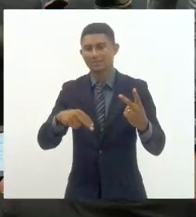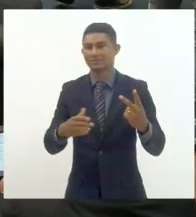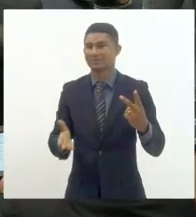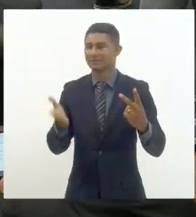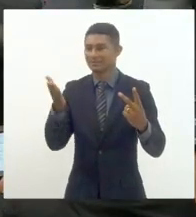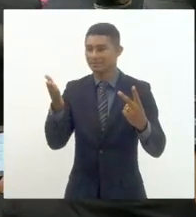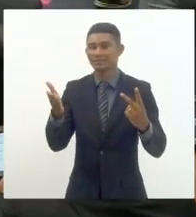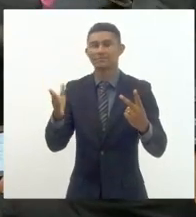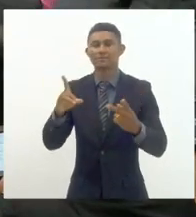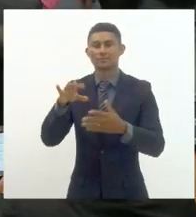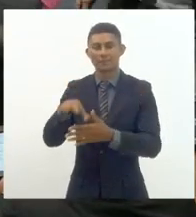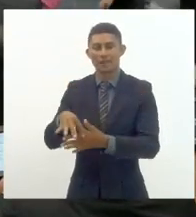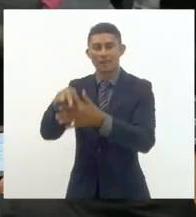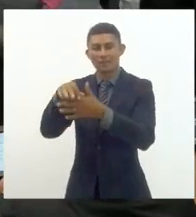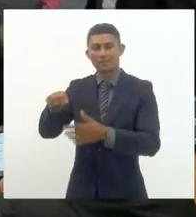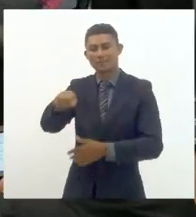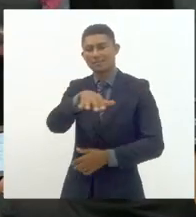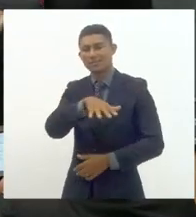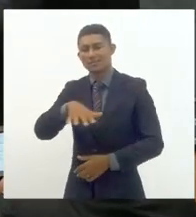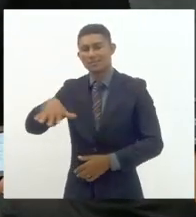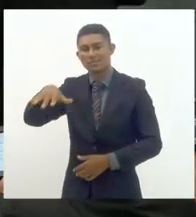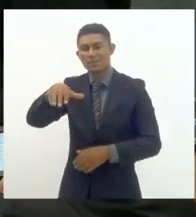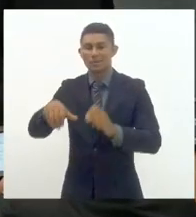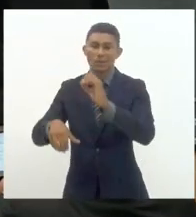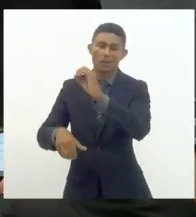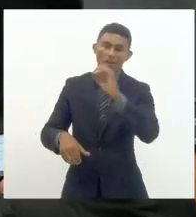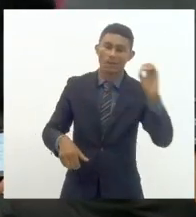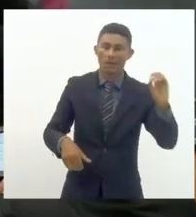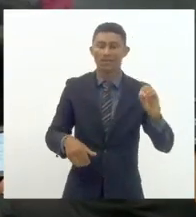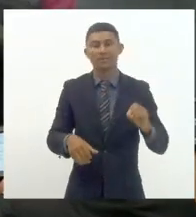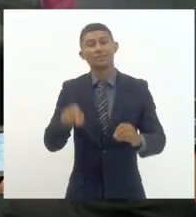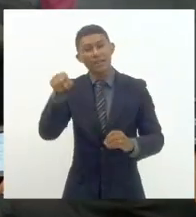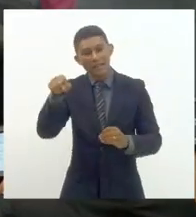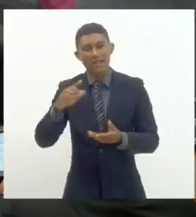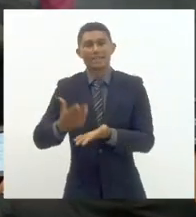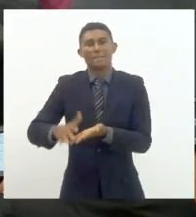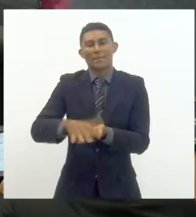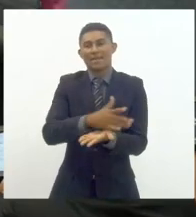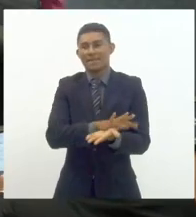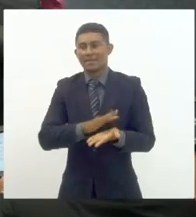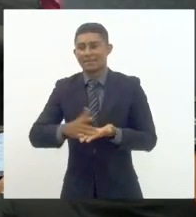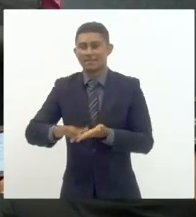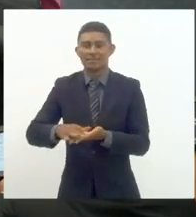nosso grande líder da Zona Oeste. Sambista, passista,